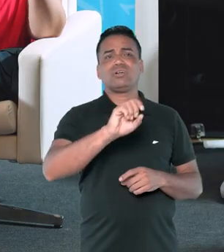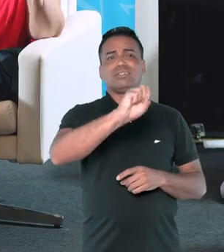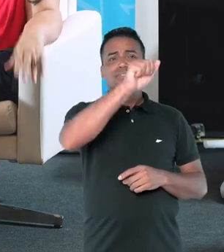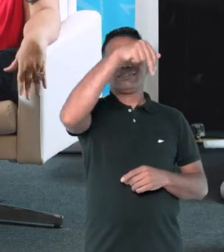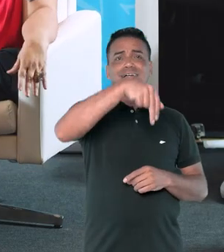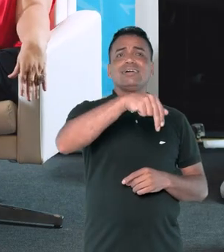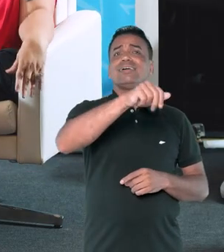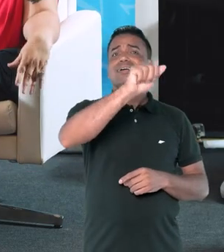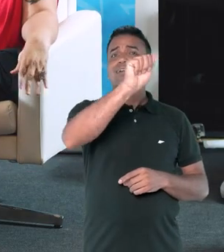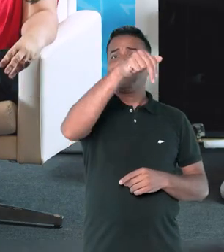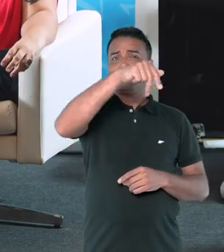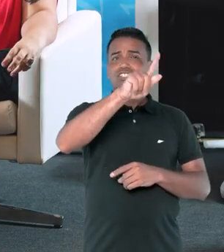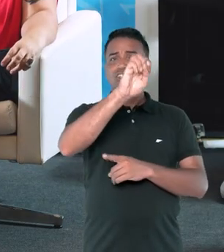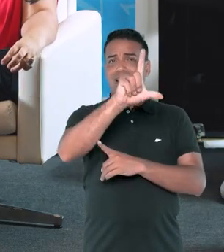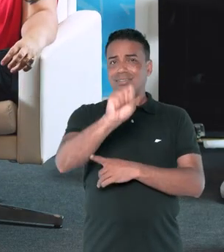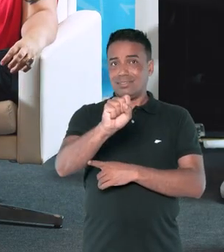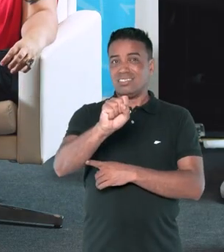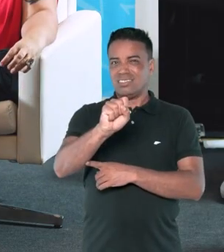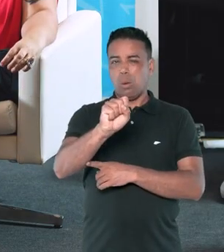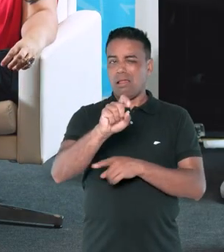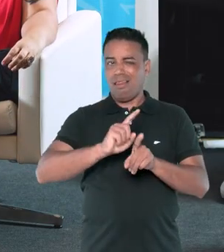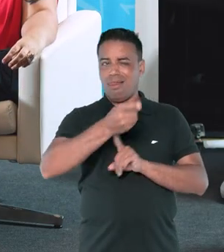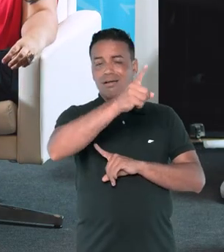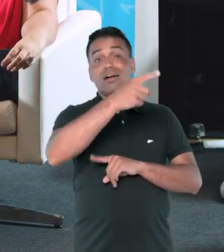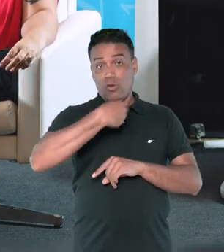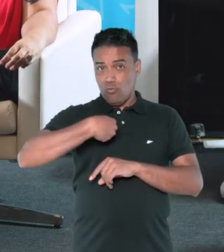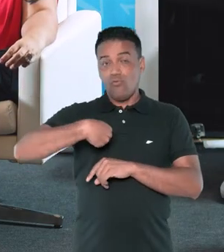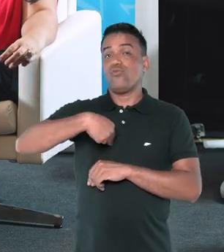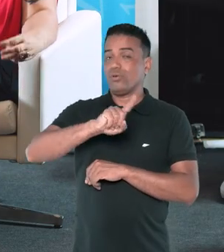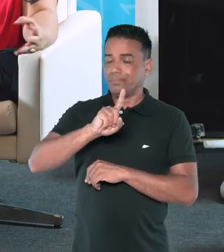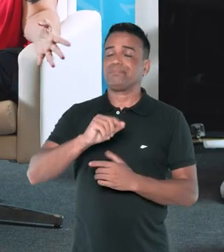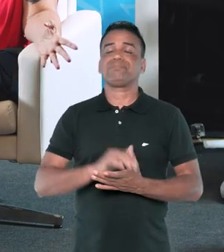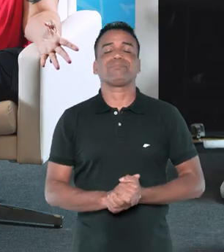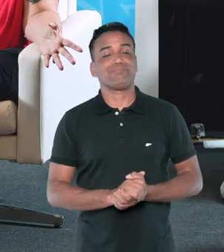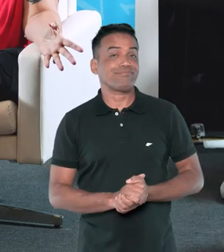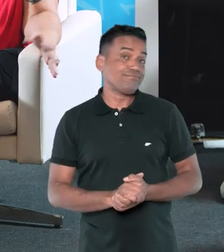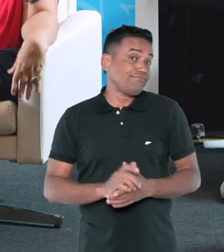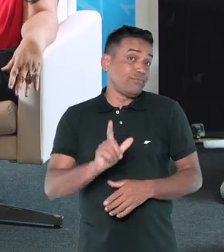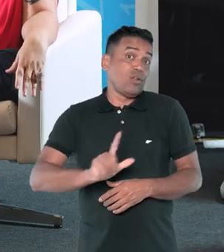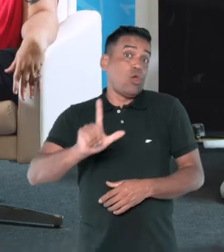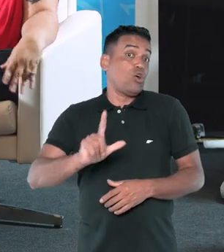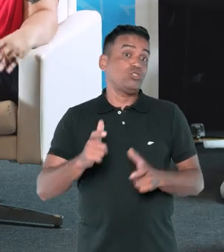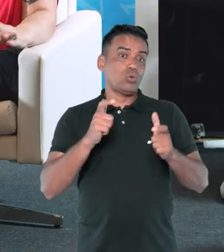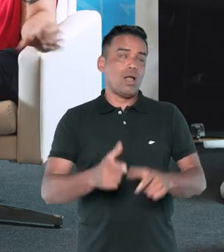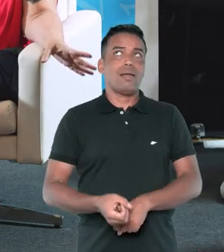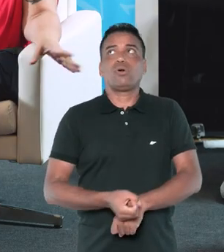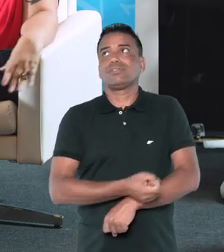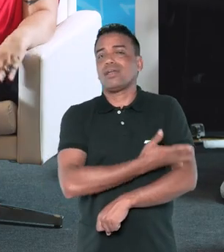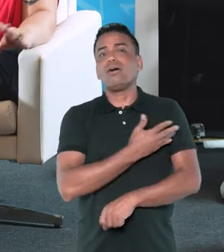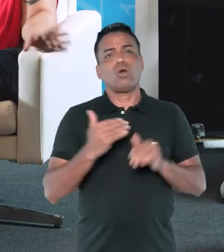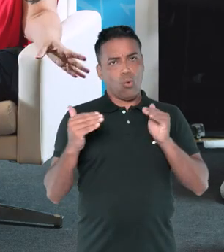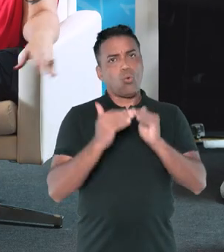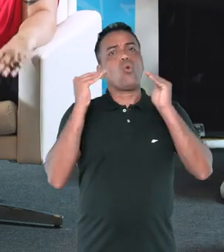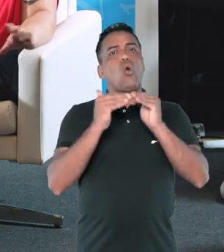pouquinho afastado. E eu fui lá e aí para mim, lógico, é um lugar de muita emoção, né? Então eu concordo com ele